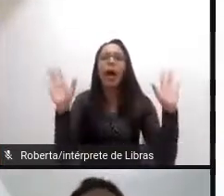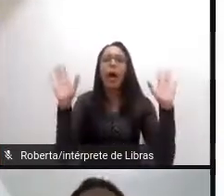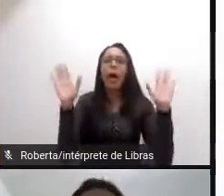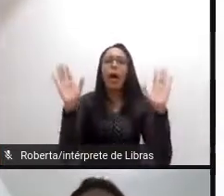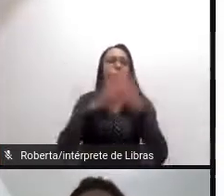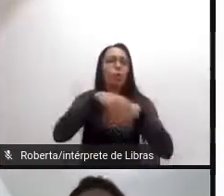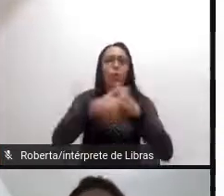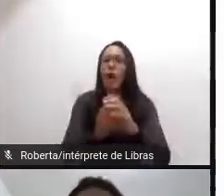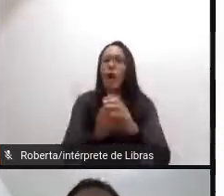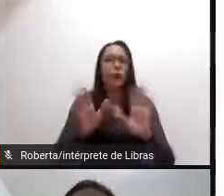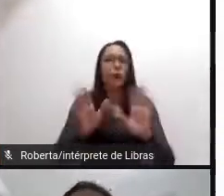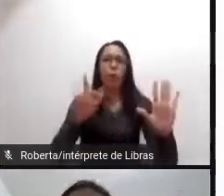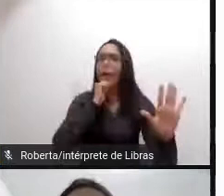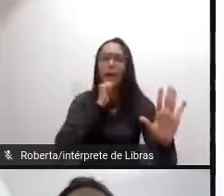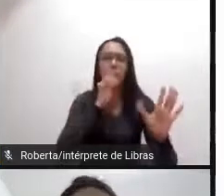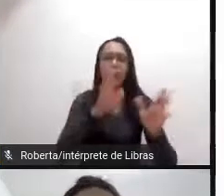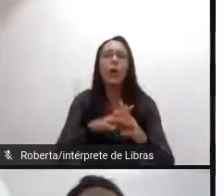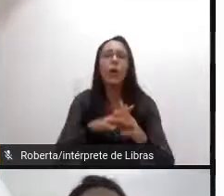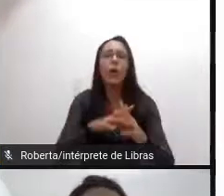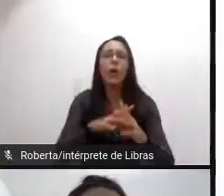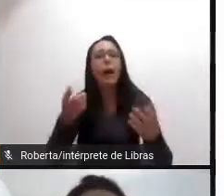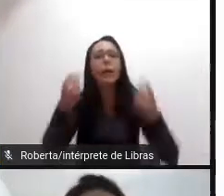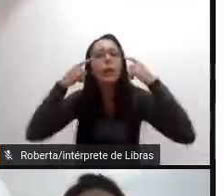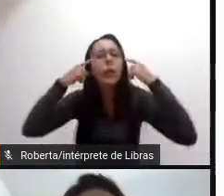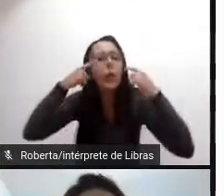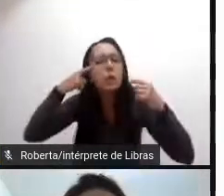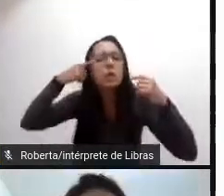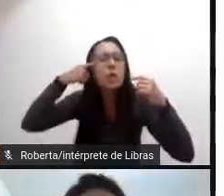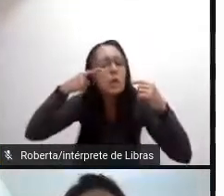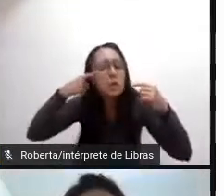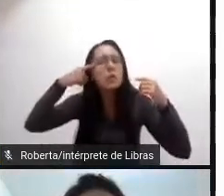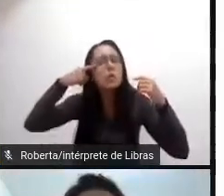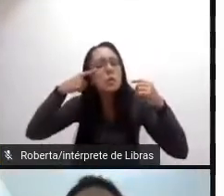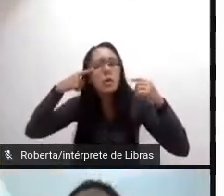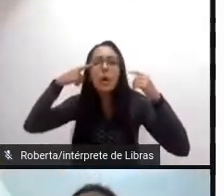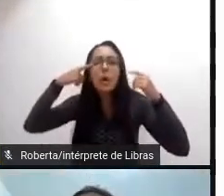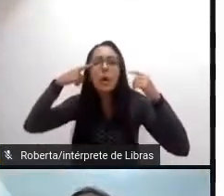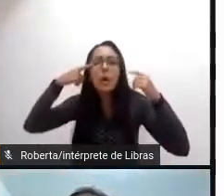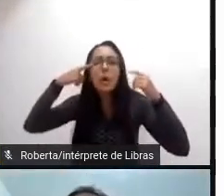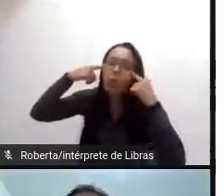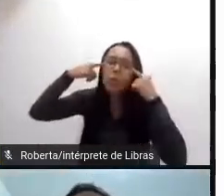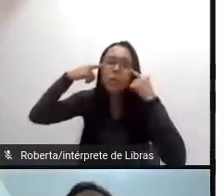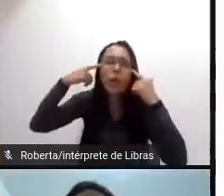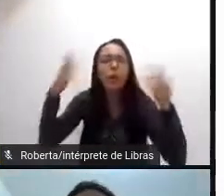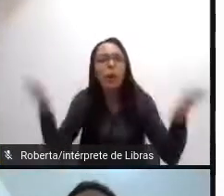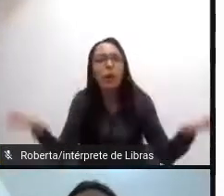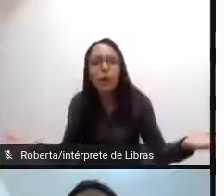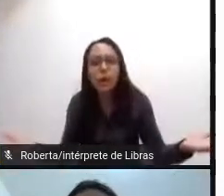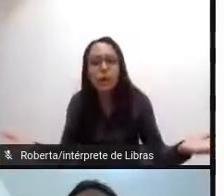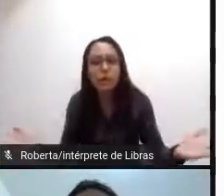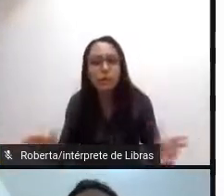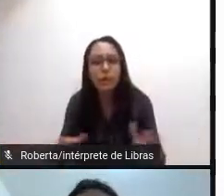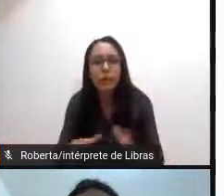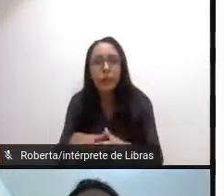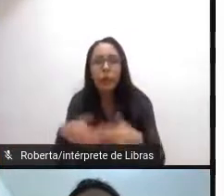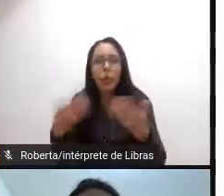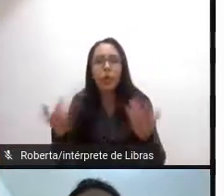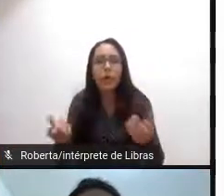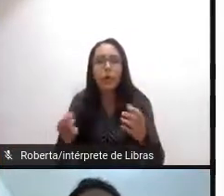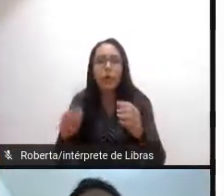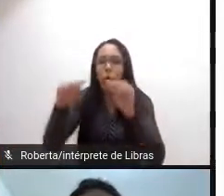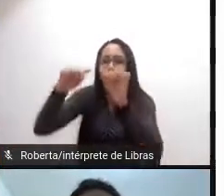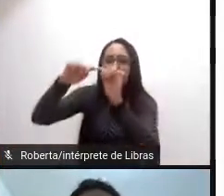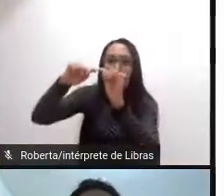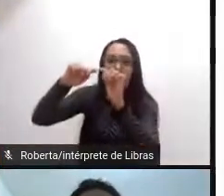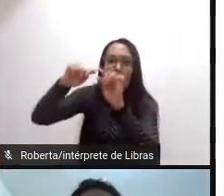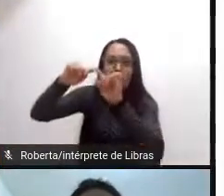depois que pegou no celular. E aí levou as mãos aos olhos. Ou se não, sei lá, a unha estava muito grande e